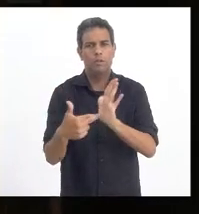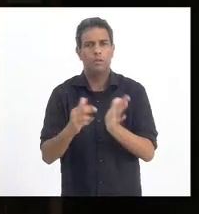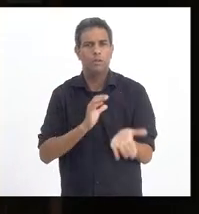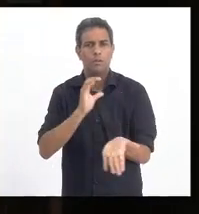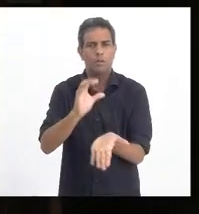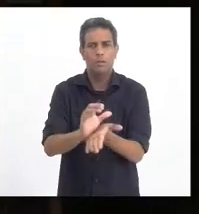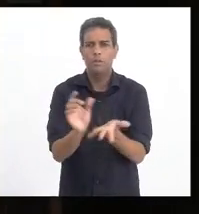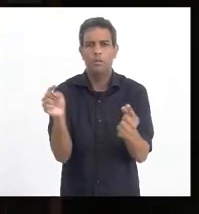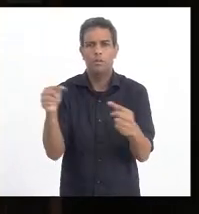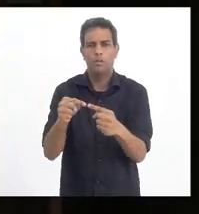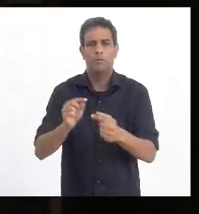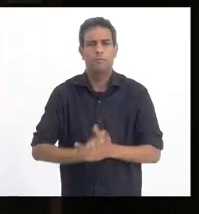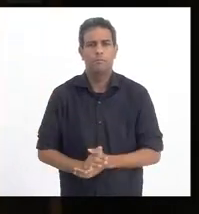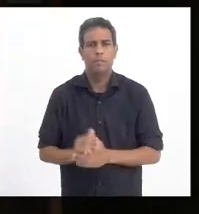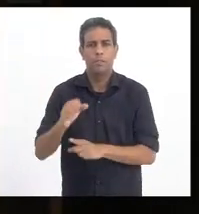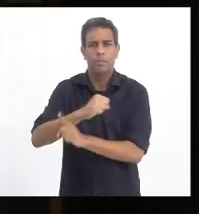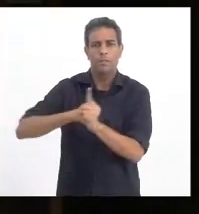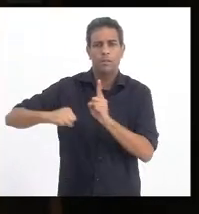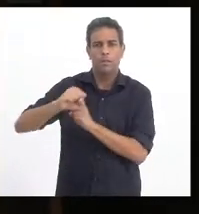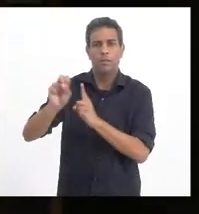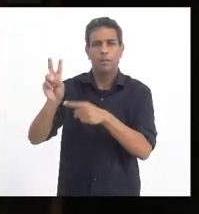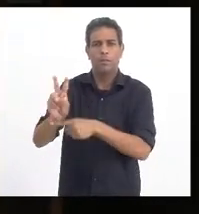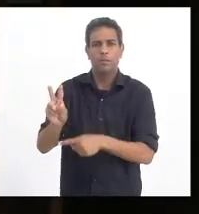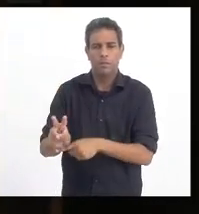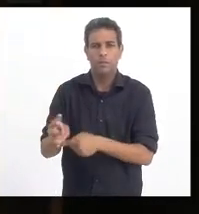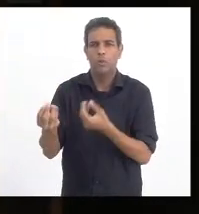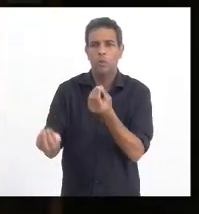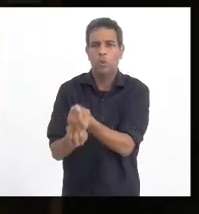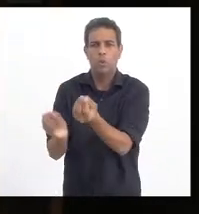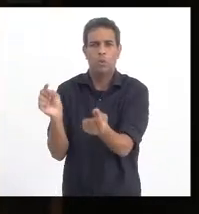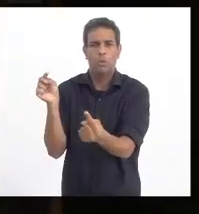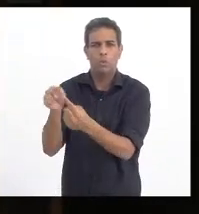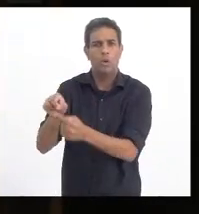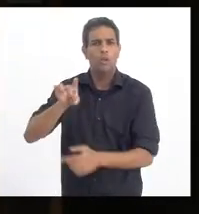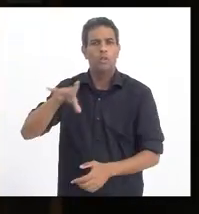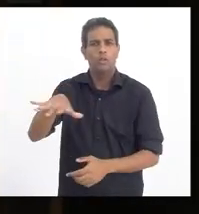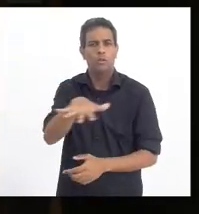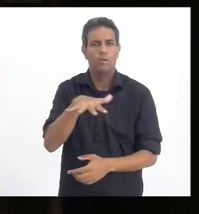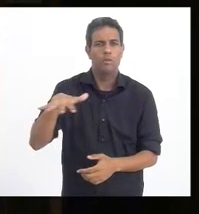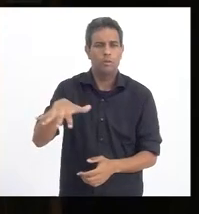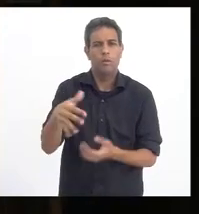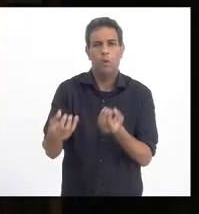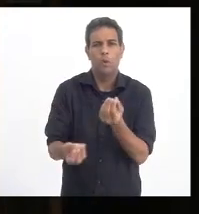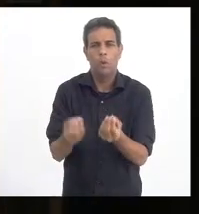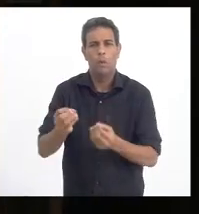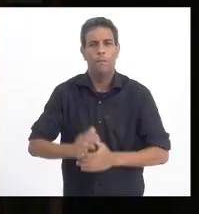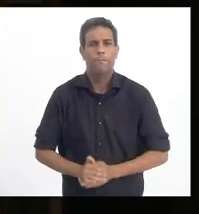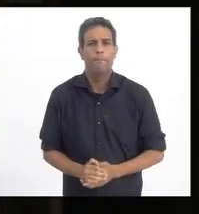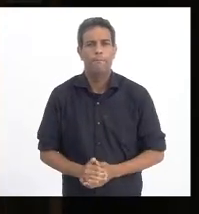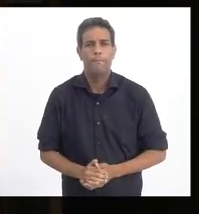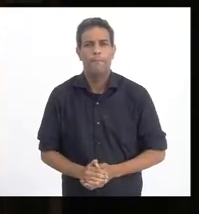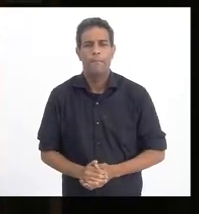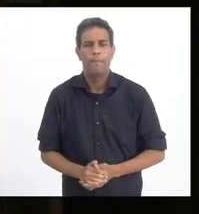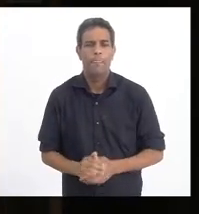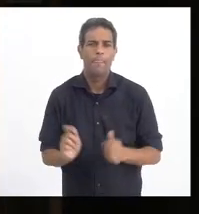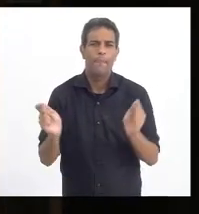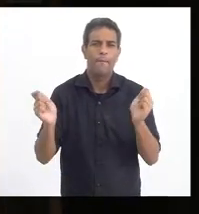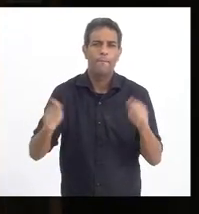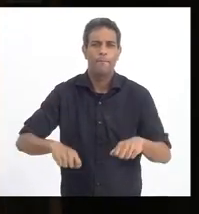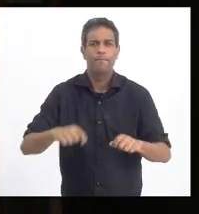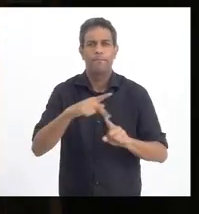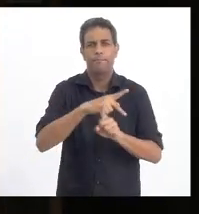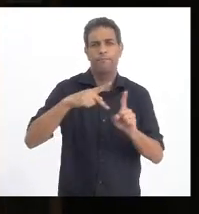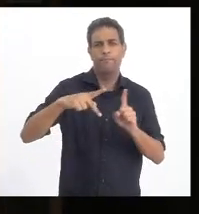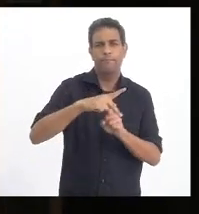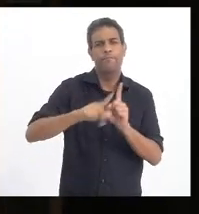remuneratórias por quê Porque o sistema de proteção social ele não é São somente a parte que se tratava